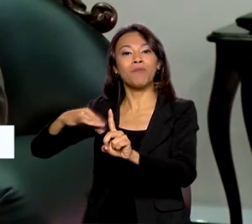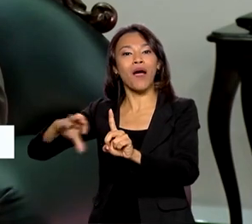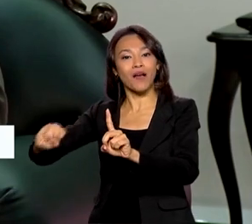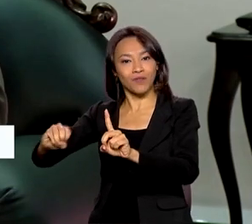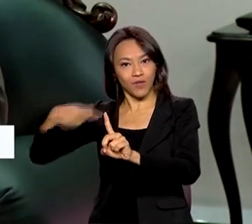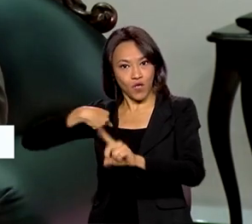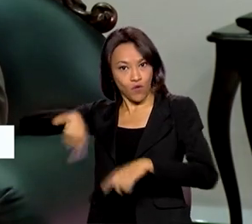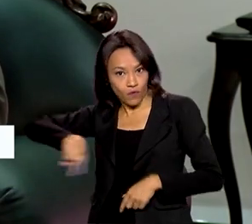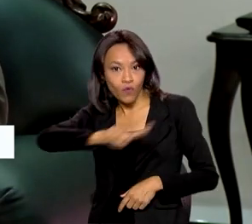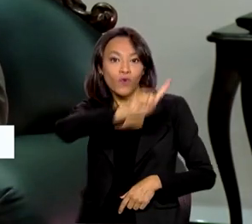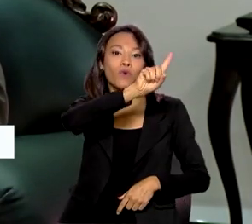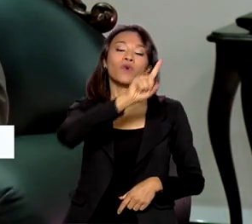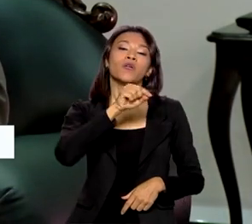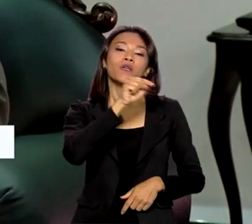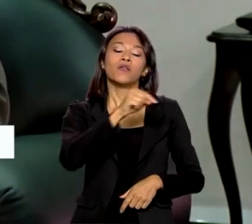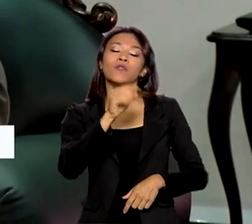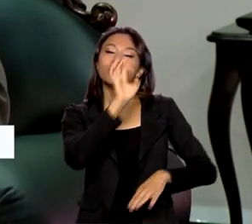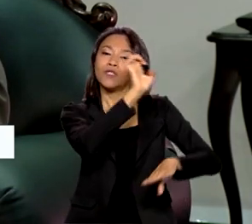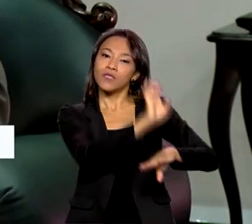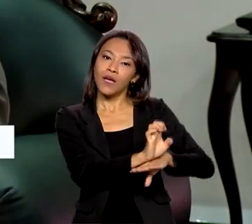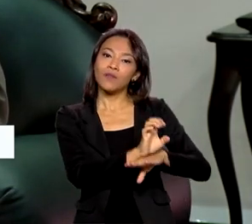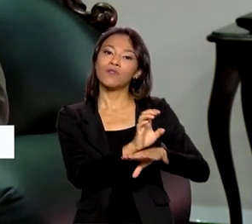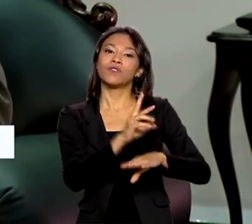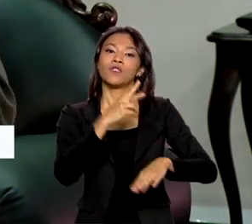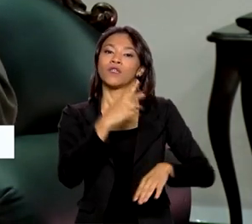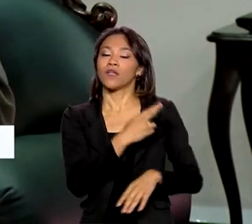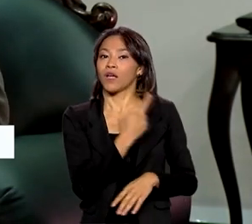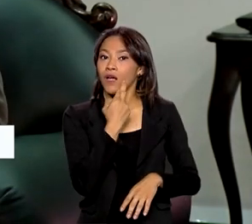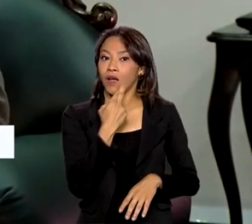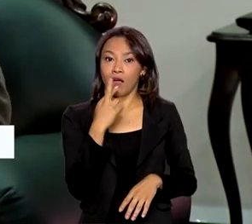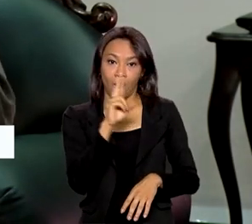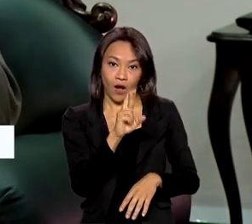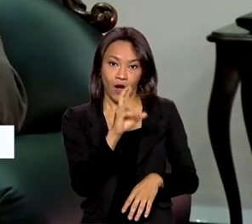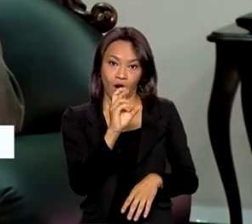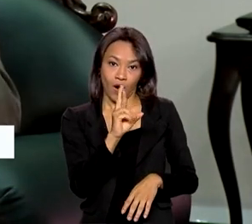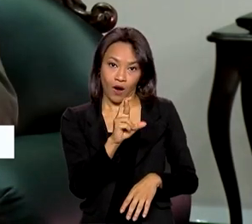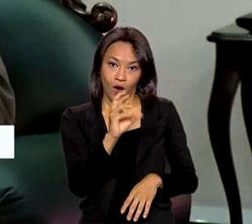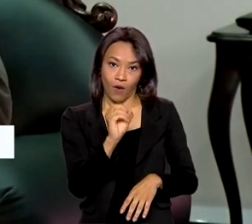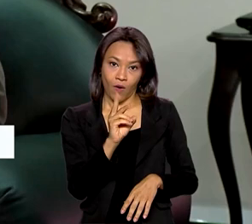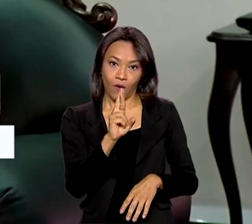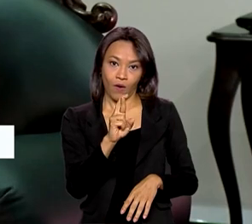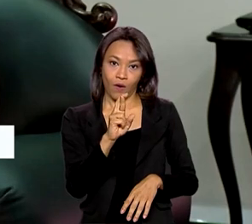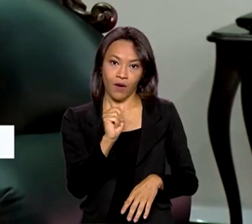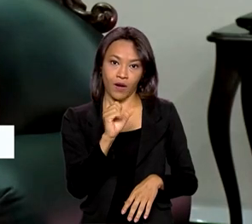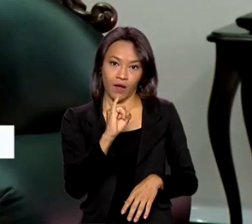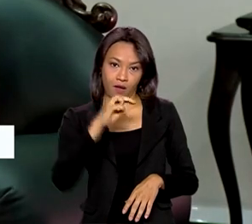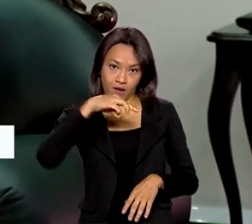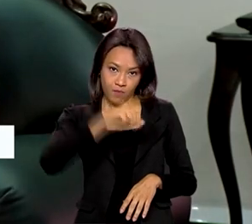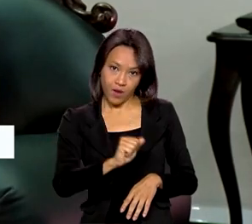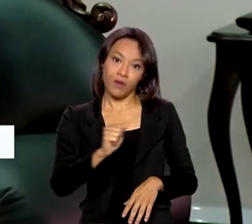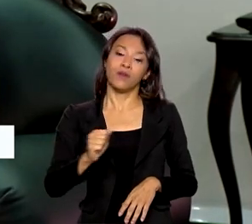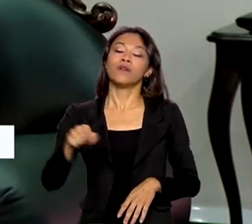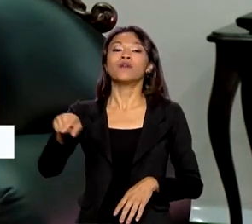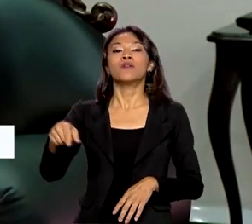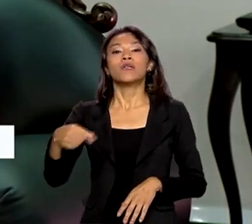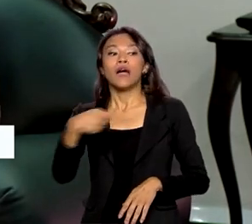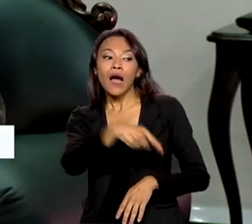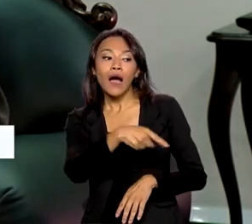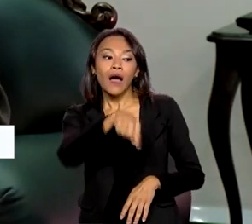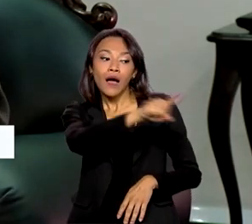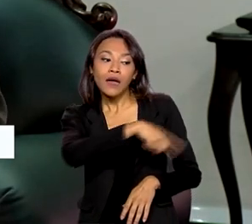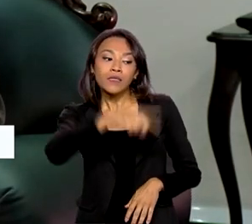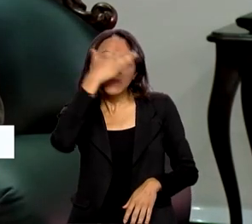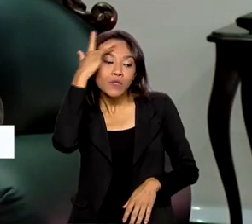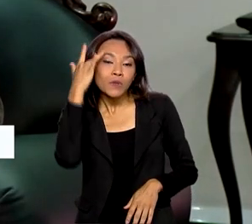em Roraima na operação acolhida né que o governo brasileiro tem feito aí o Ministério da Justiça Ministério da Defesa aos nossos irmãos